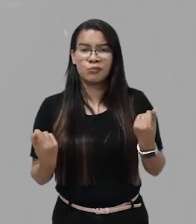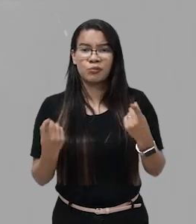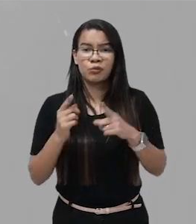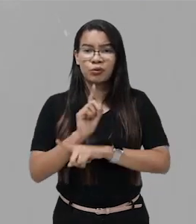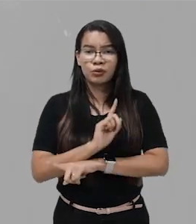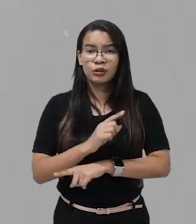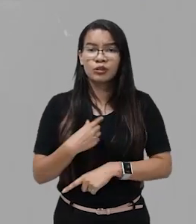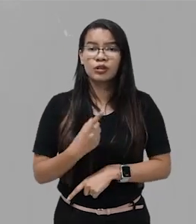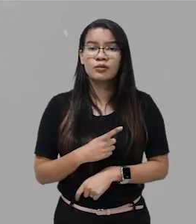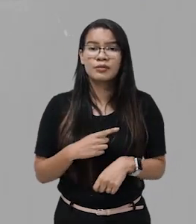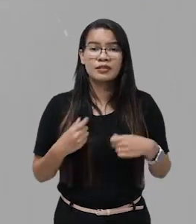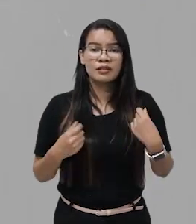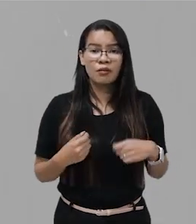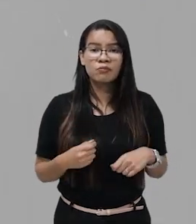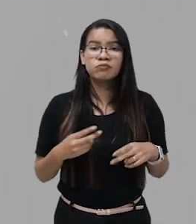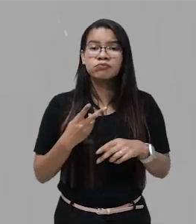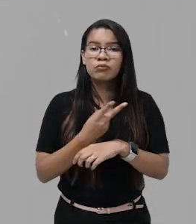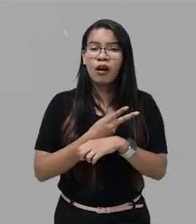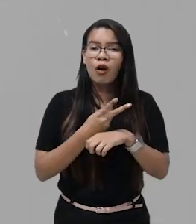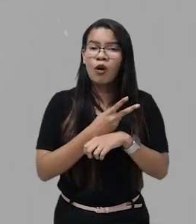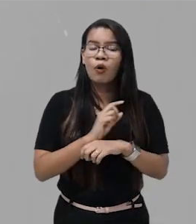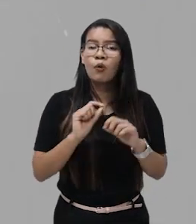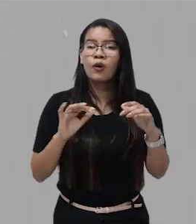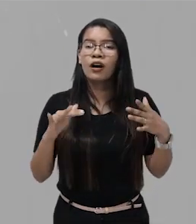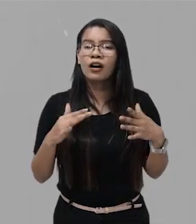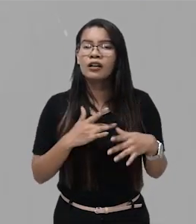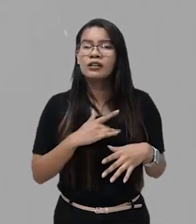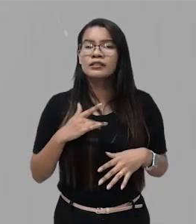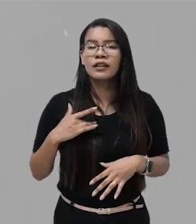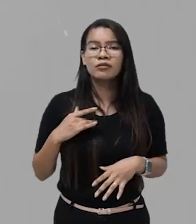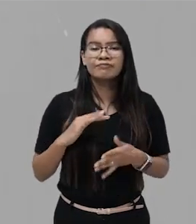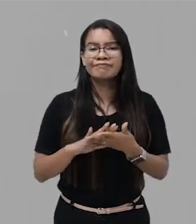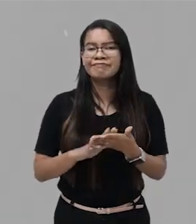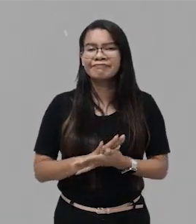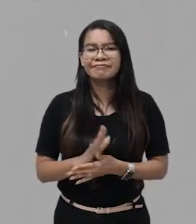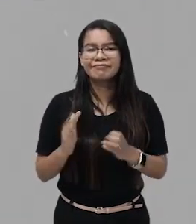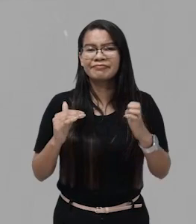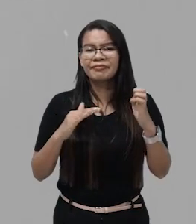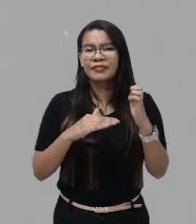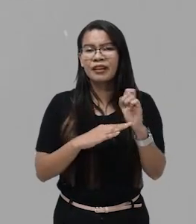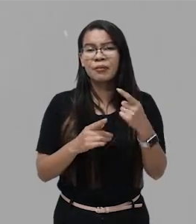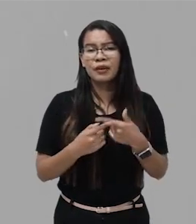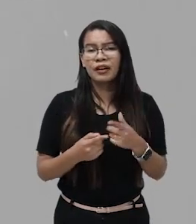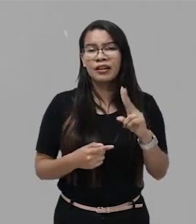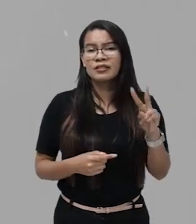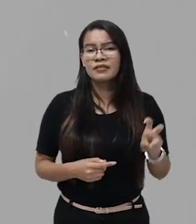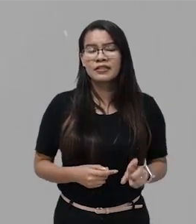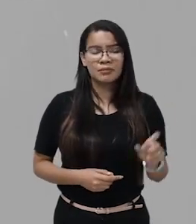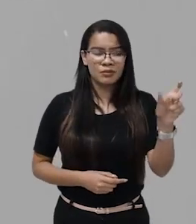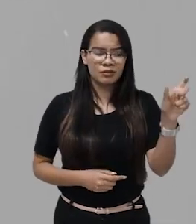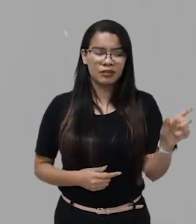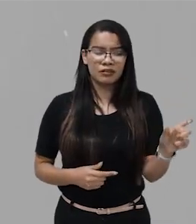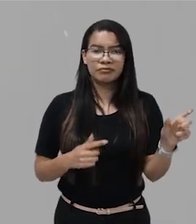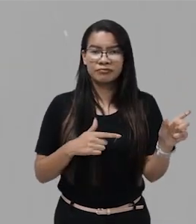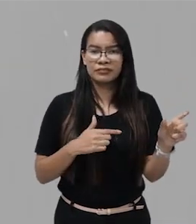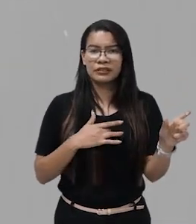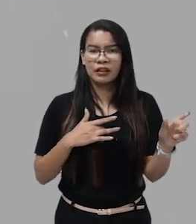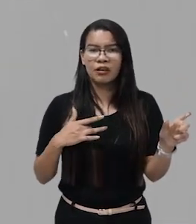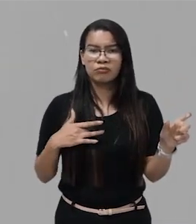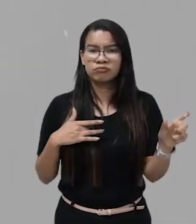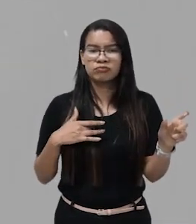quê? Saúde, nada de estética. Às vezes o indivíduo, ele está lá com o corpo esteticamente bonito, mas ele está todo, vou usar essa palavra